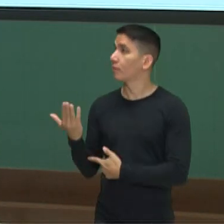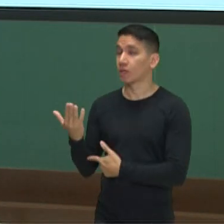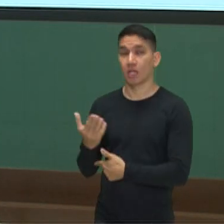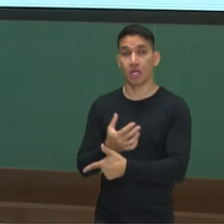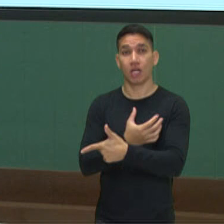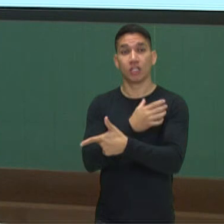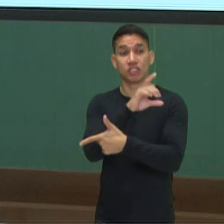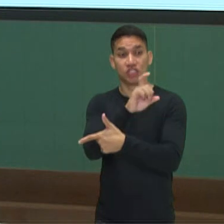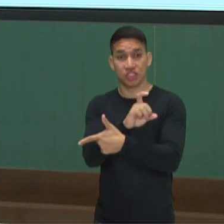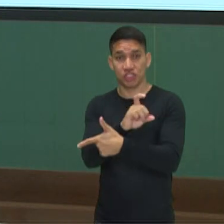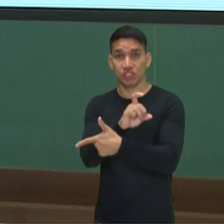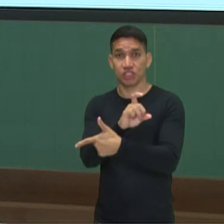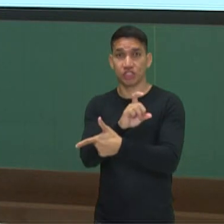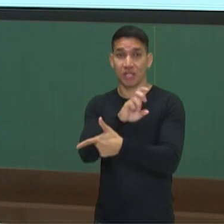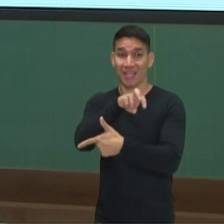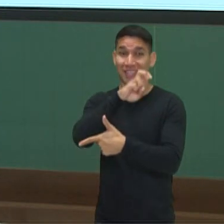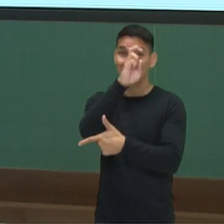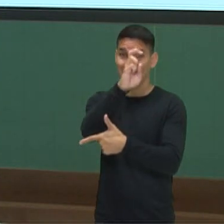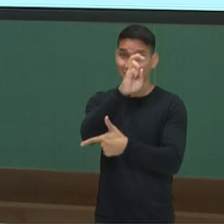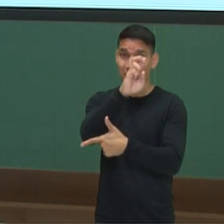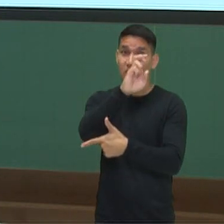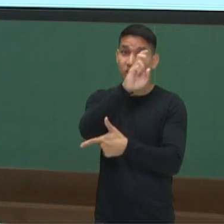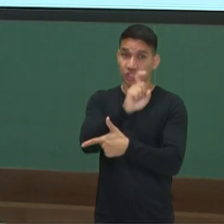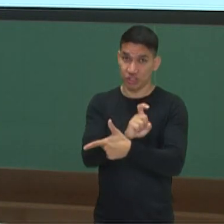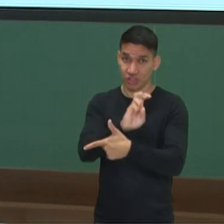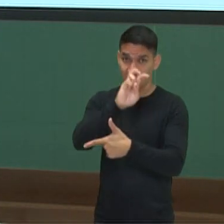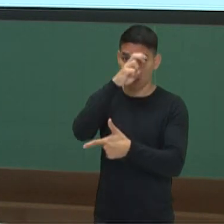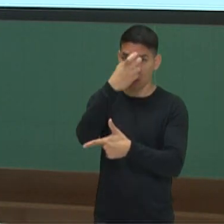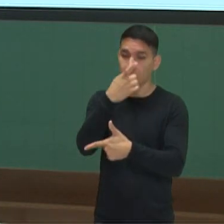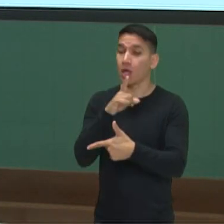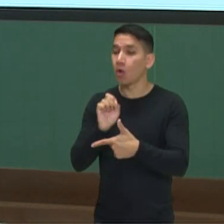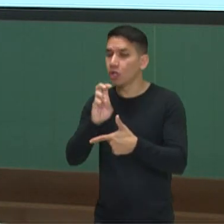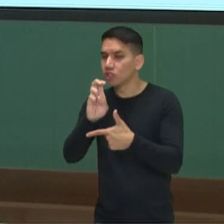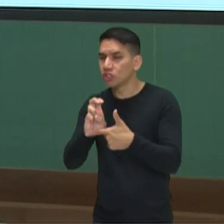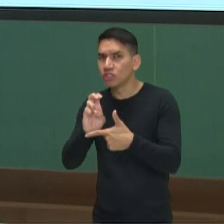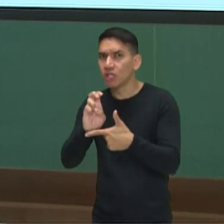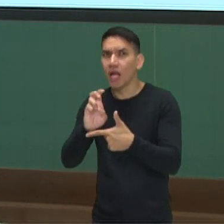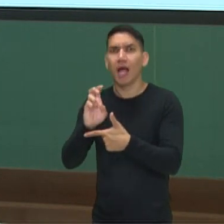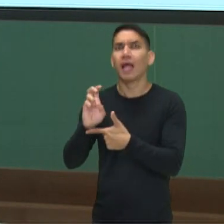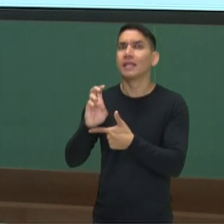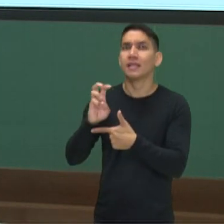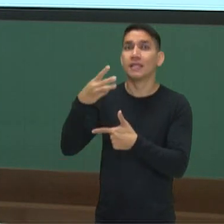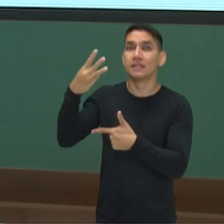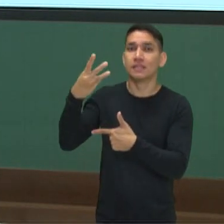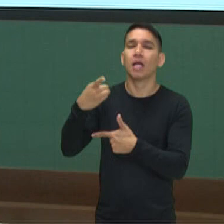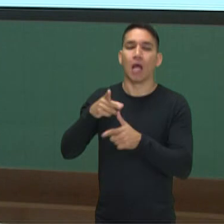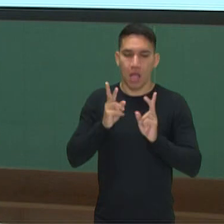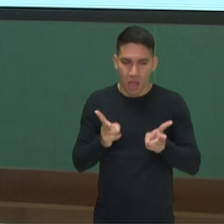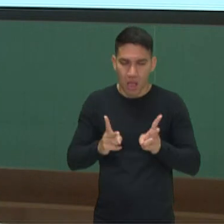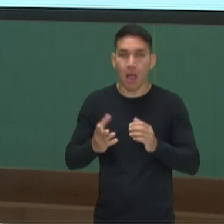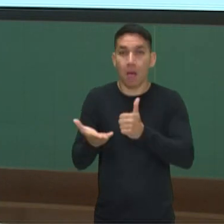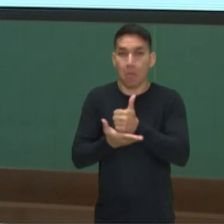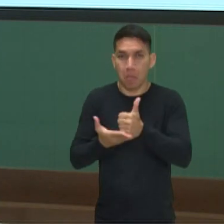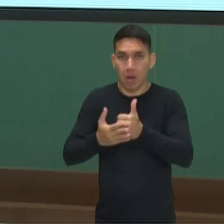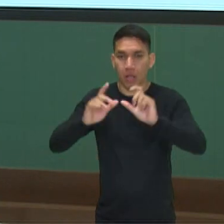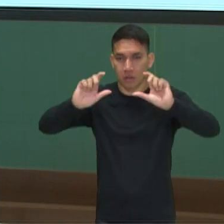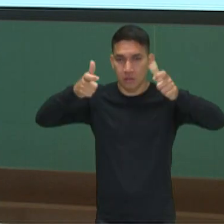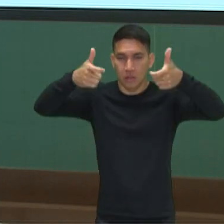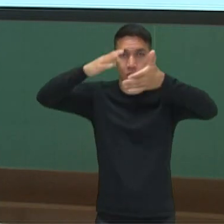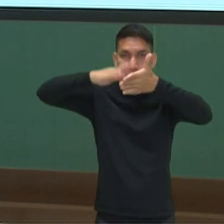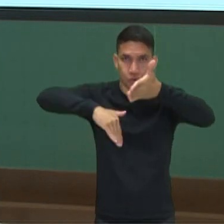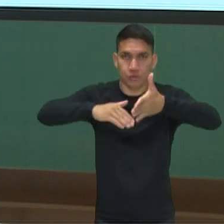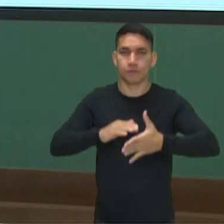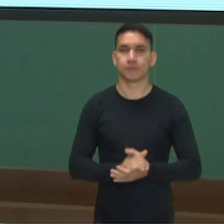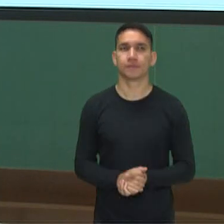x à terceira, propriedade da potência, né? Repete a base, subtrai os expoentes. 21 dividiu pelo 3